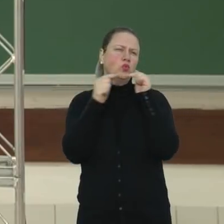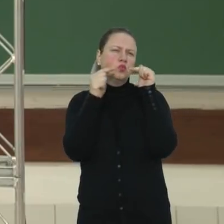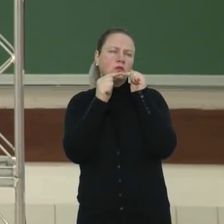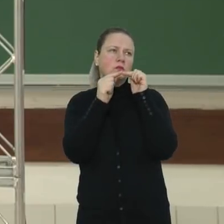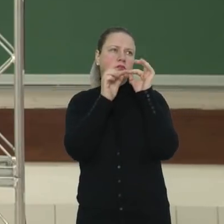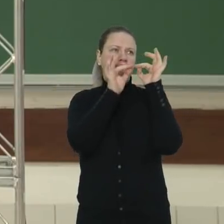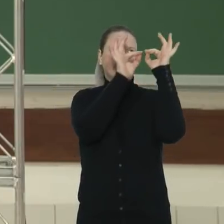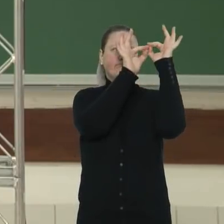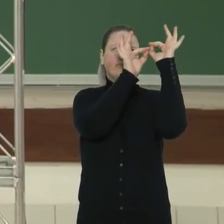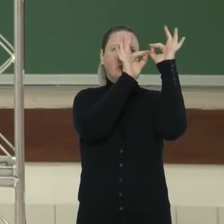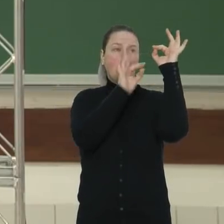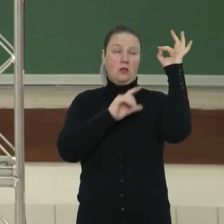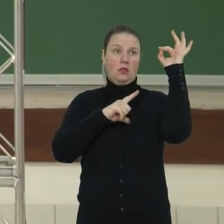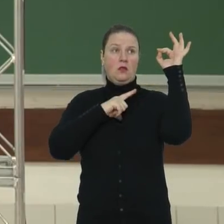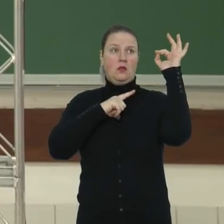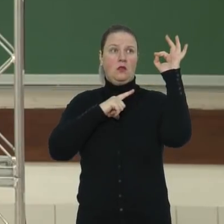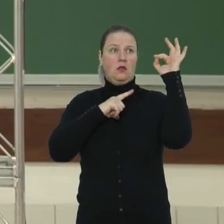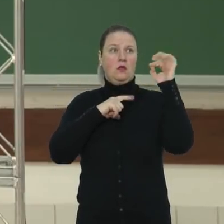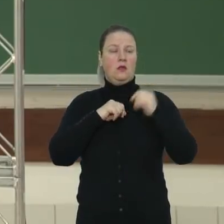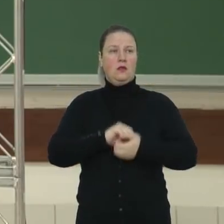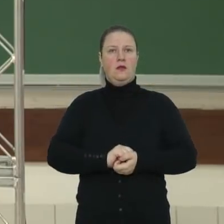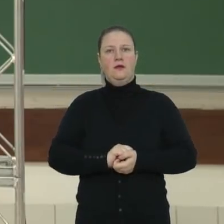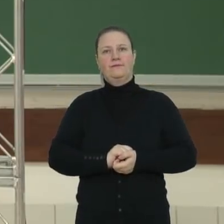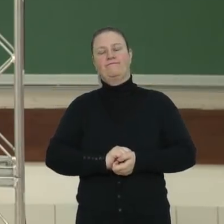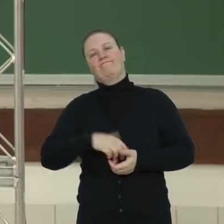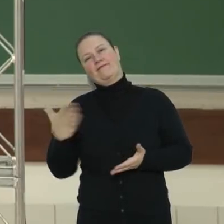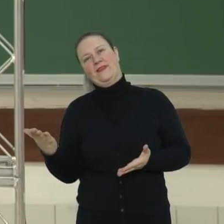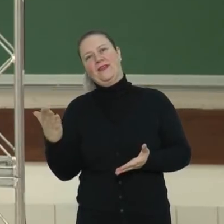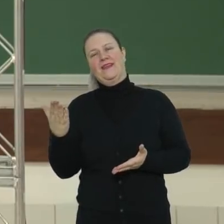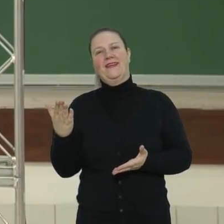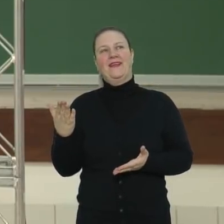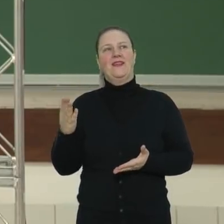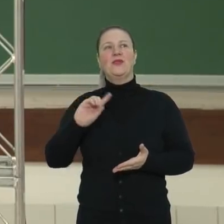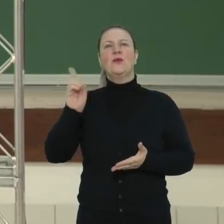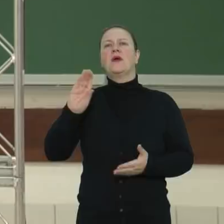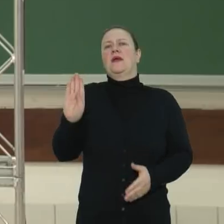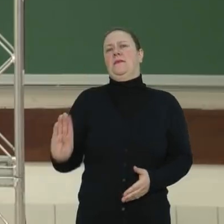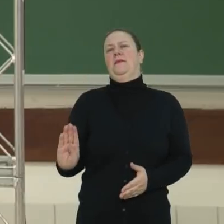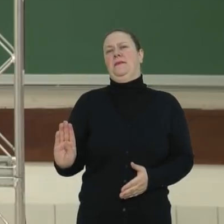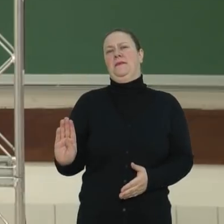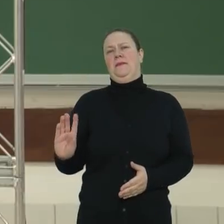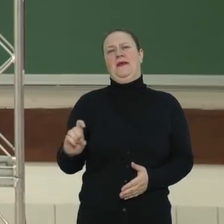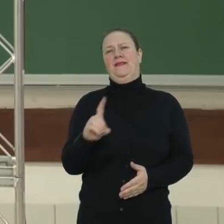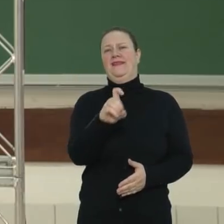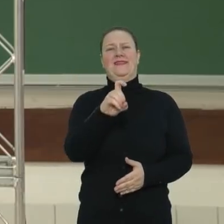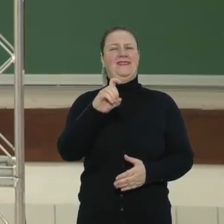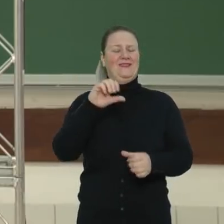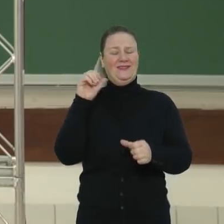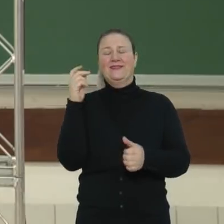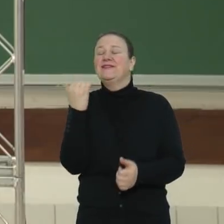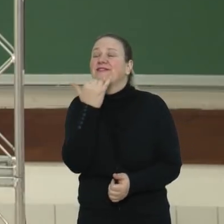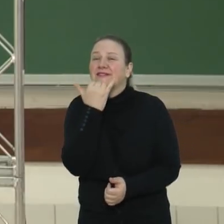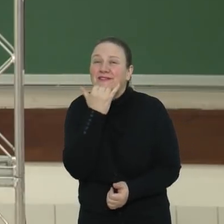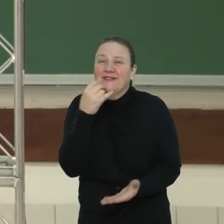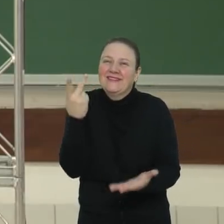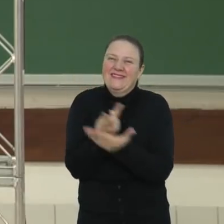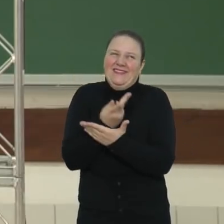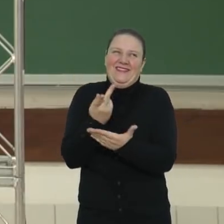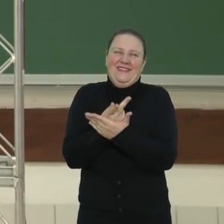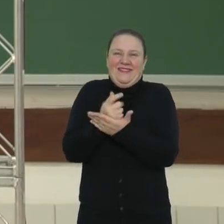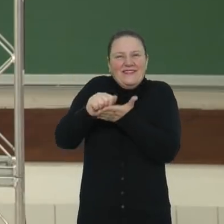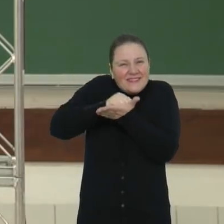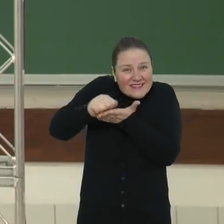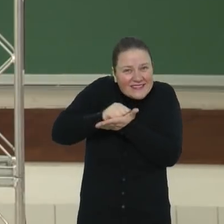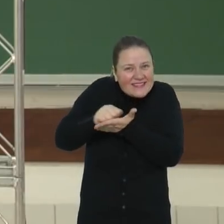né? No tempo. Ah, aqui a professora nossa lá. Bactérias não, né? Aqui é o tempo, né? O tempo 1, certo? Olha lá, vamos arrumar